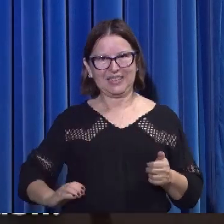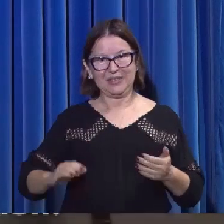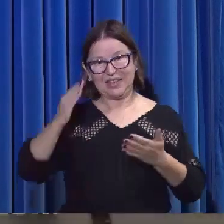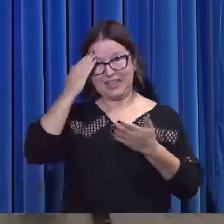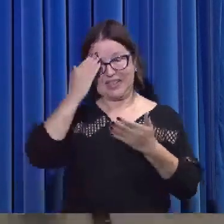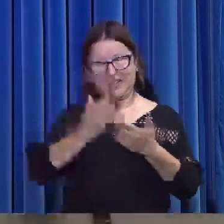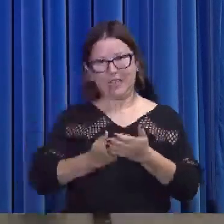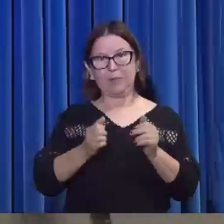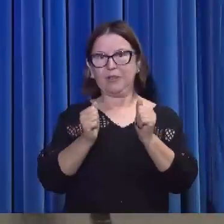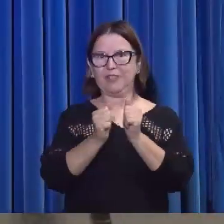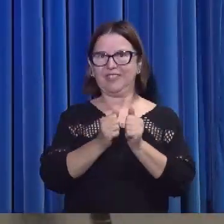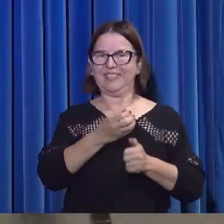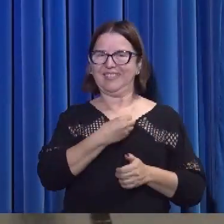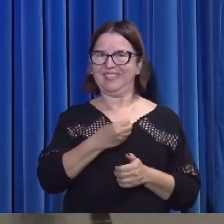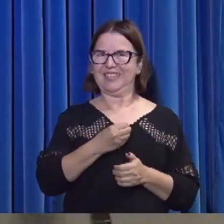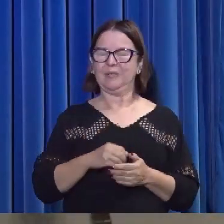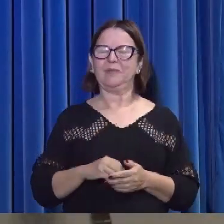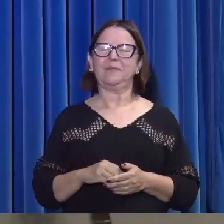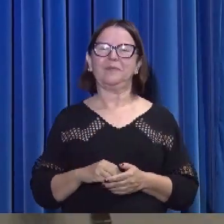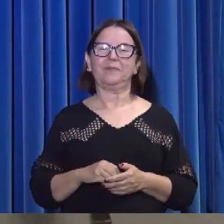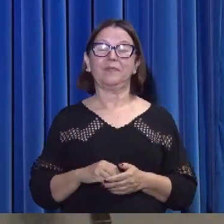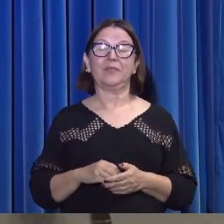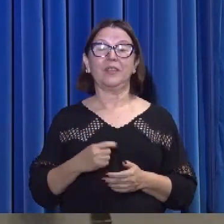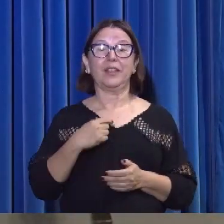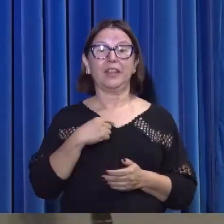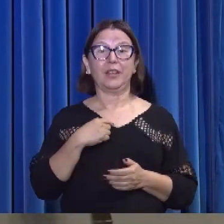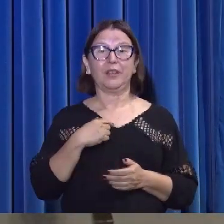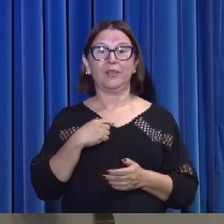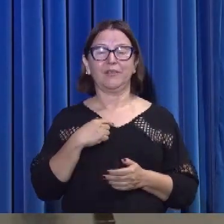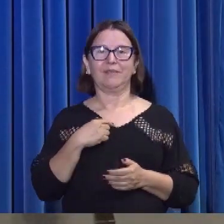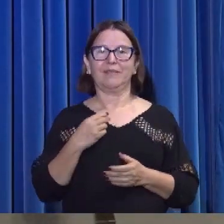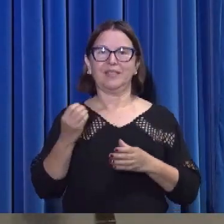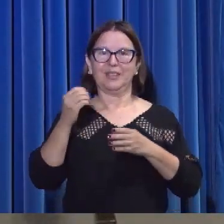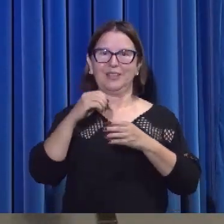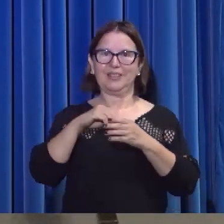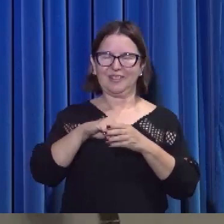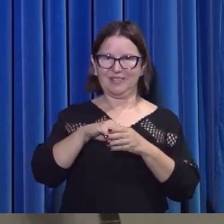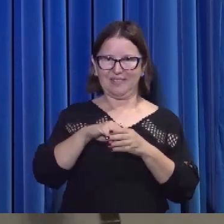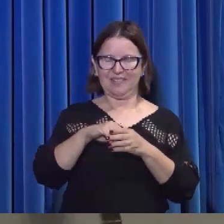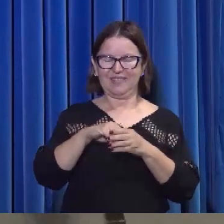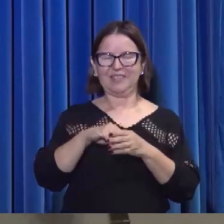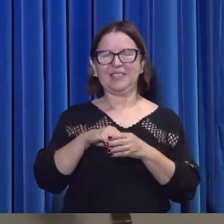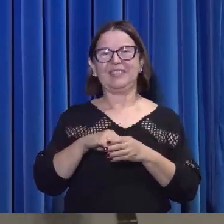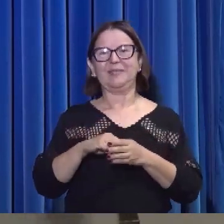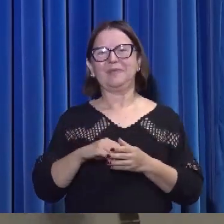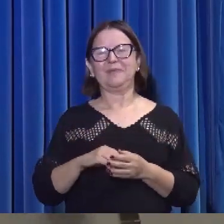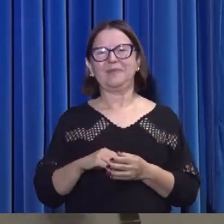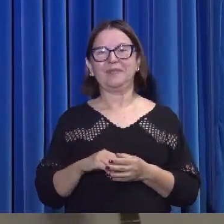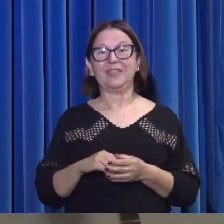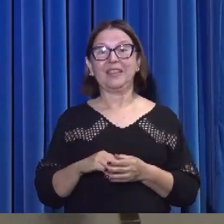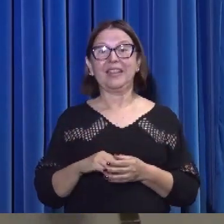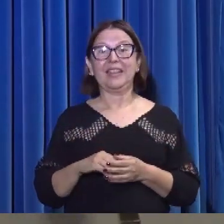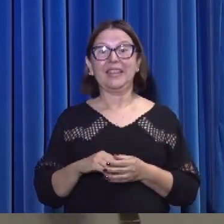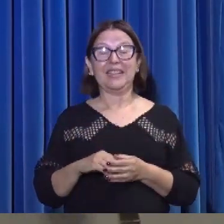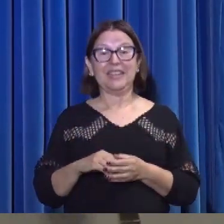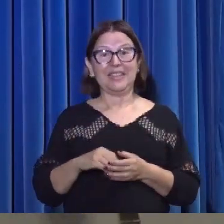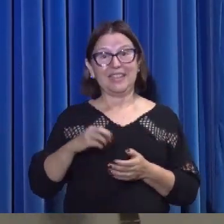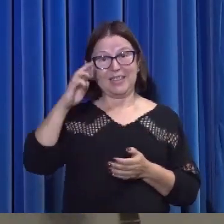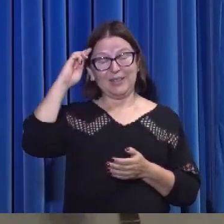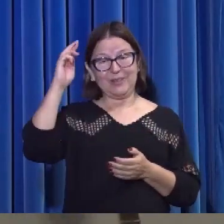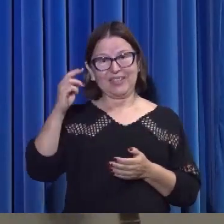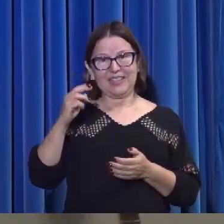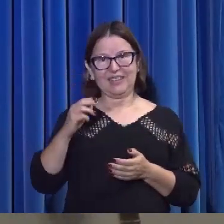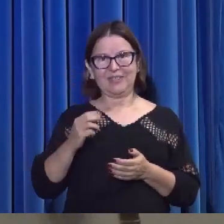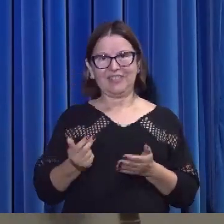Então, eu sou atraído nele e eu morro com ele. Mas ele é ressuscitado ao terceiro dia. Eu sou ressuscitado com